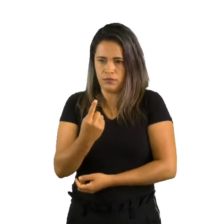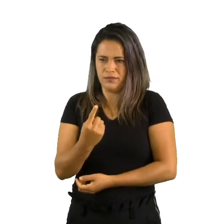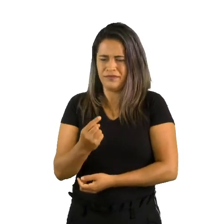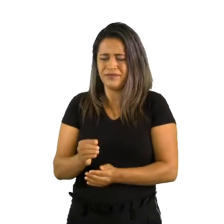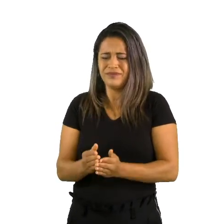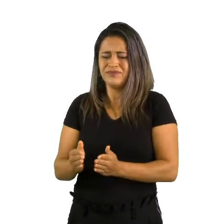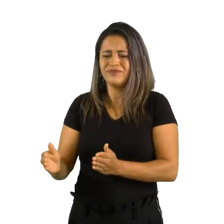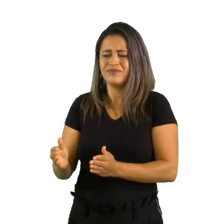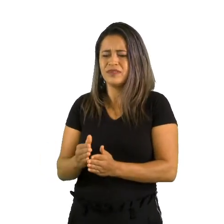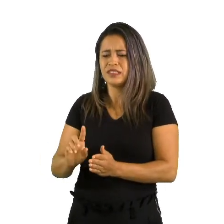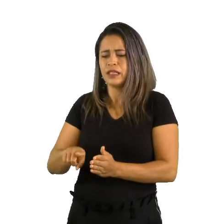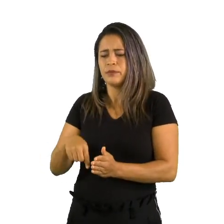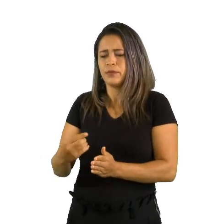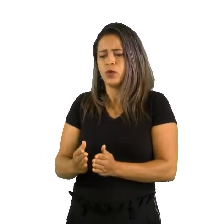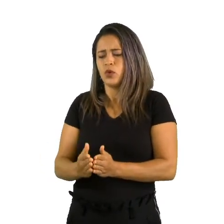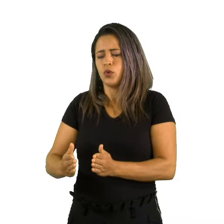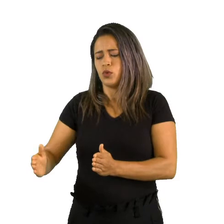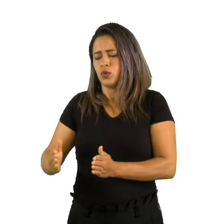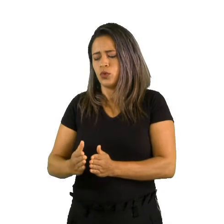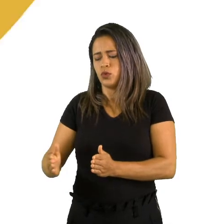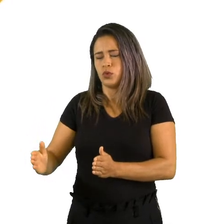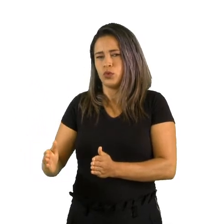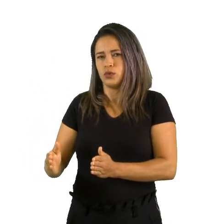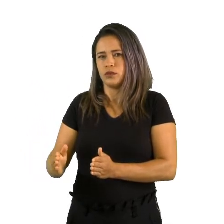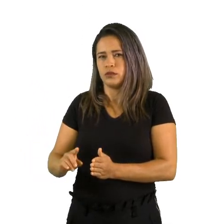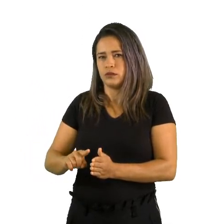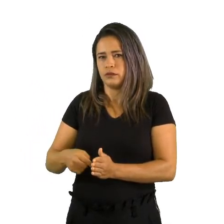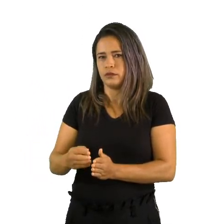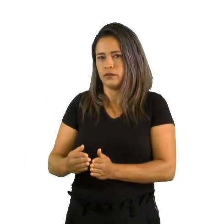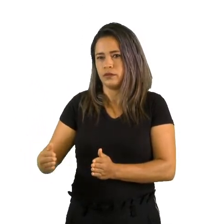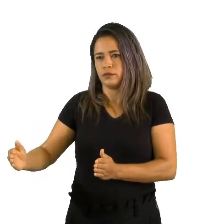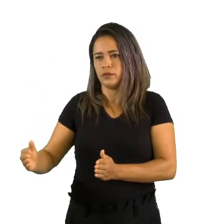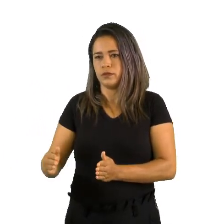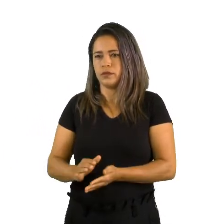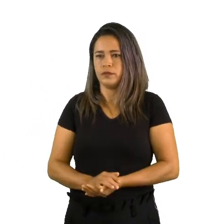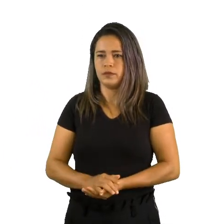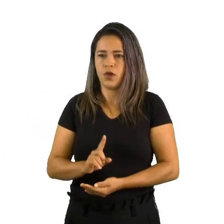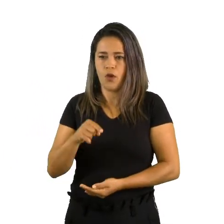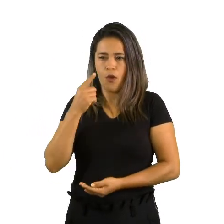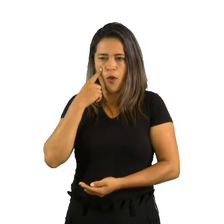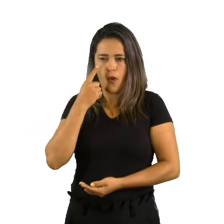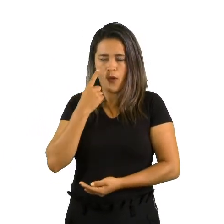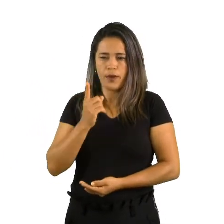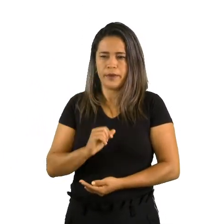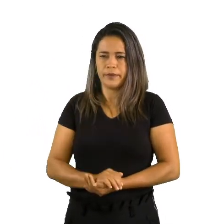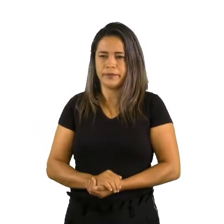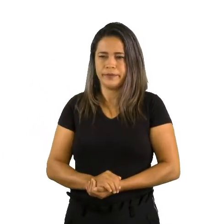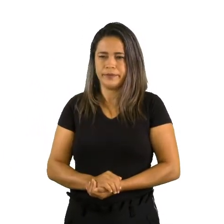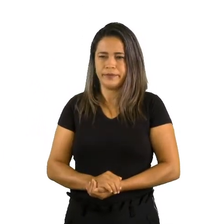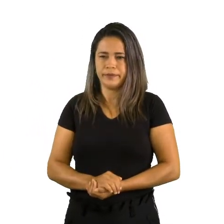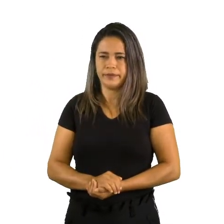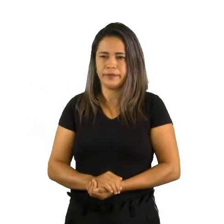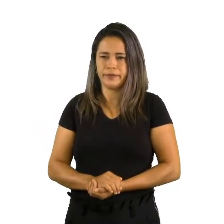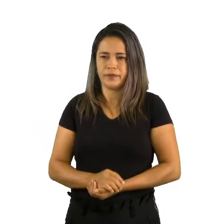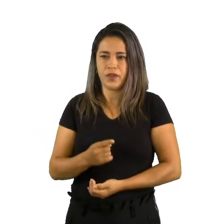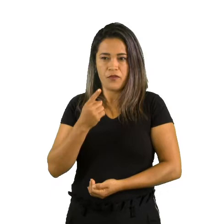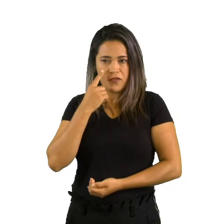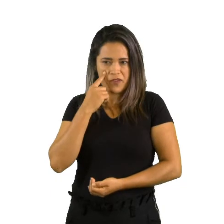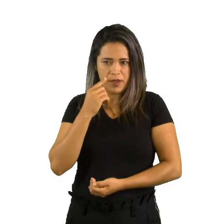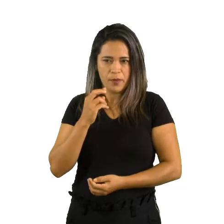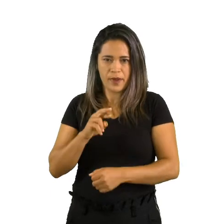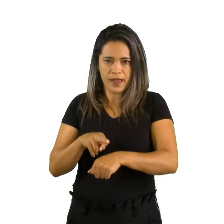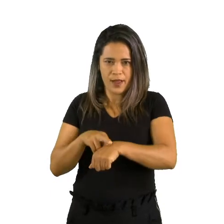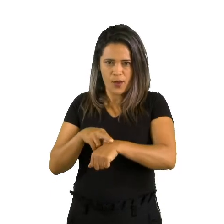que está depois? Puxando a lupa, olha lá no próximo slide, eu vou ver que aquela parte roxa,